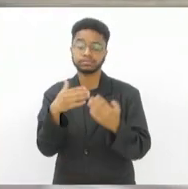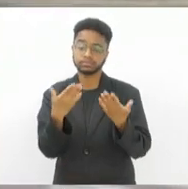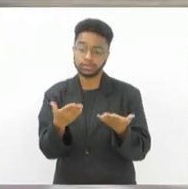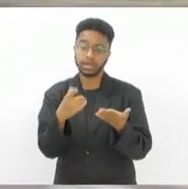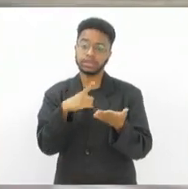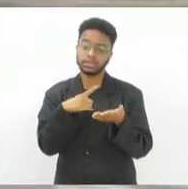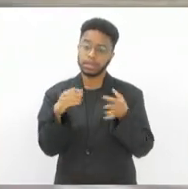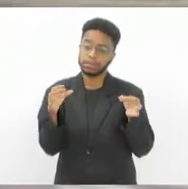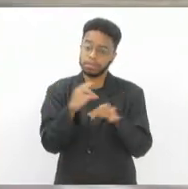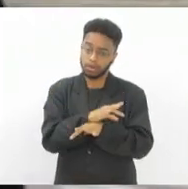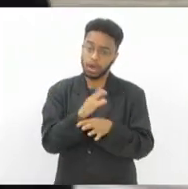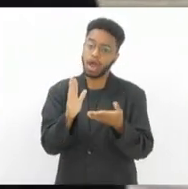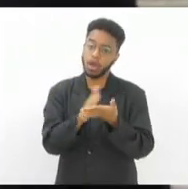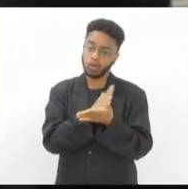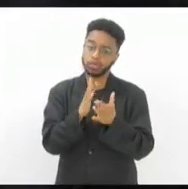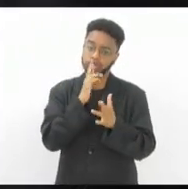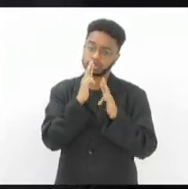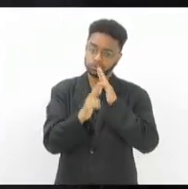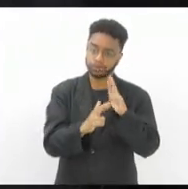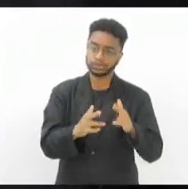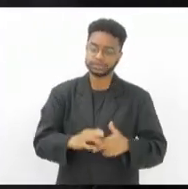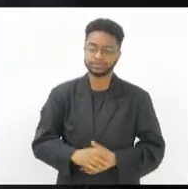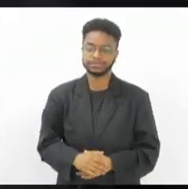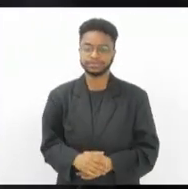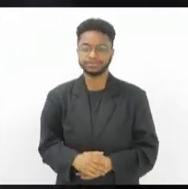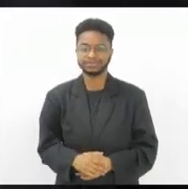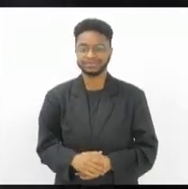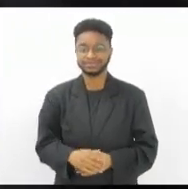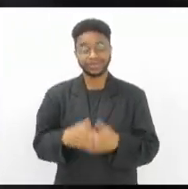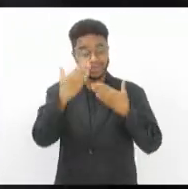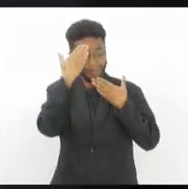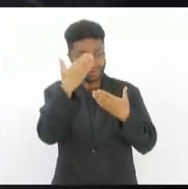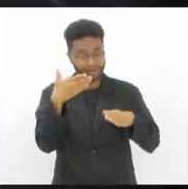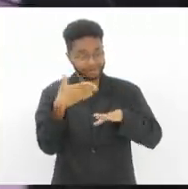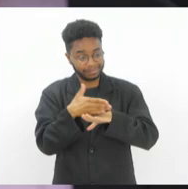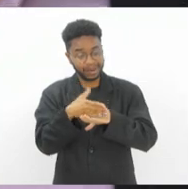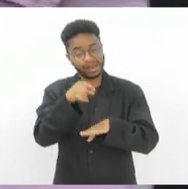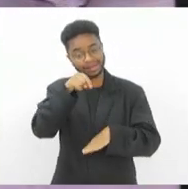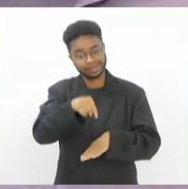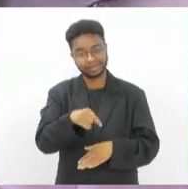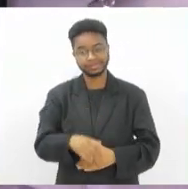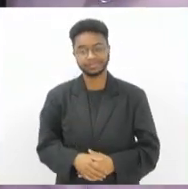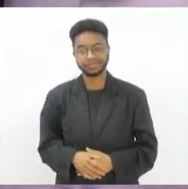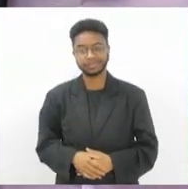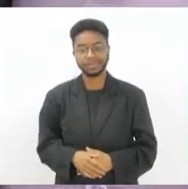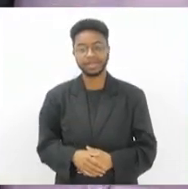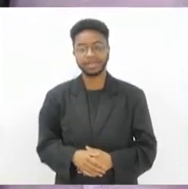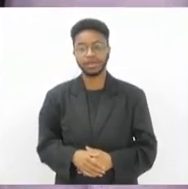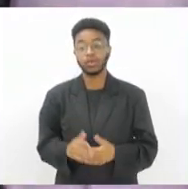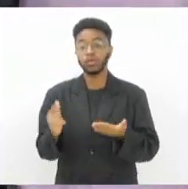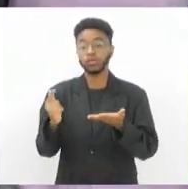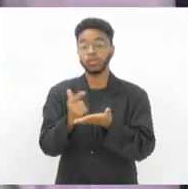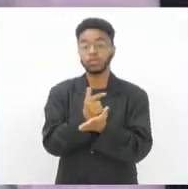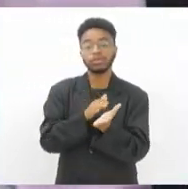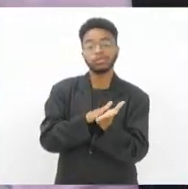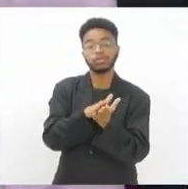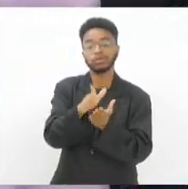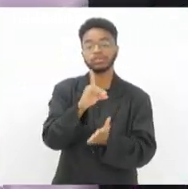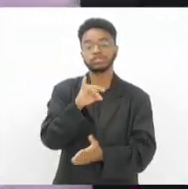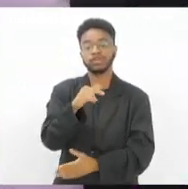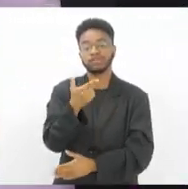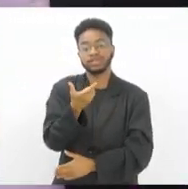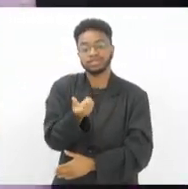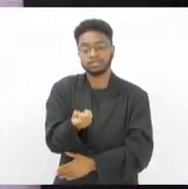tem algumas respostas. Muito obrigado pela participação do senhor. Vicente, o livro será lançado no dia 26